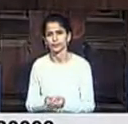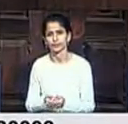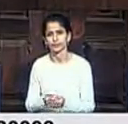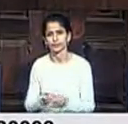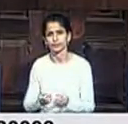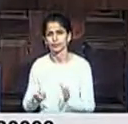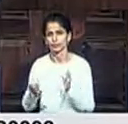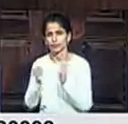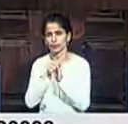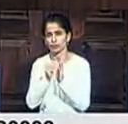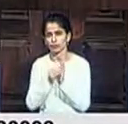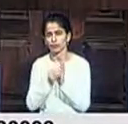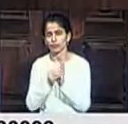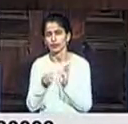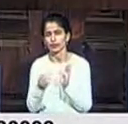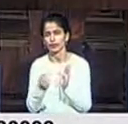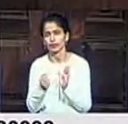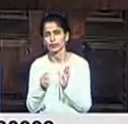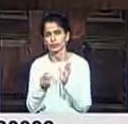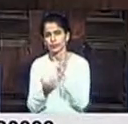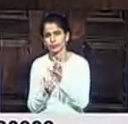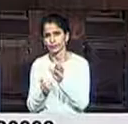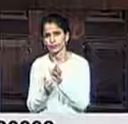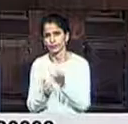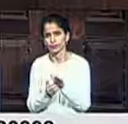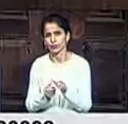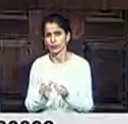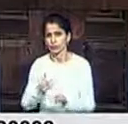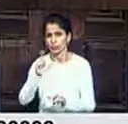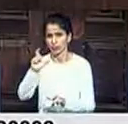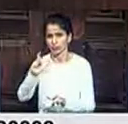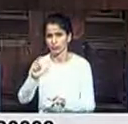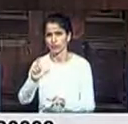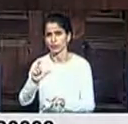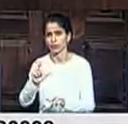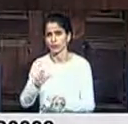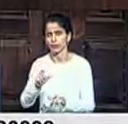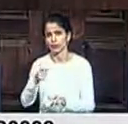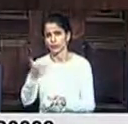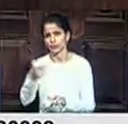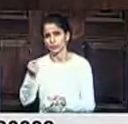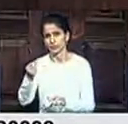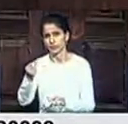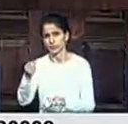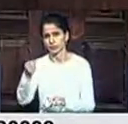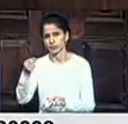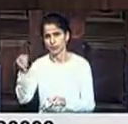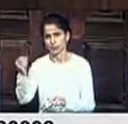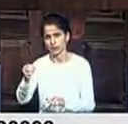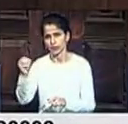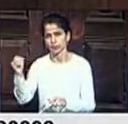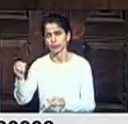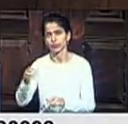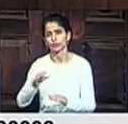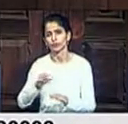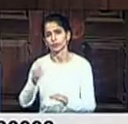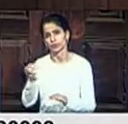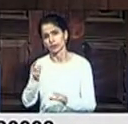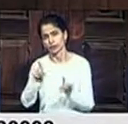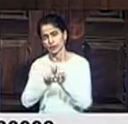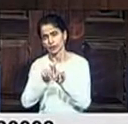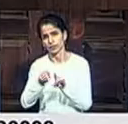nossas emendas, nós tiramos esse aumento da faixa de 200 e 300, mas